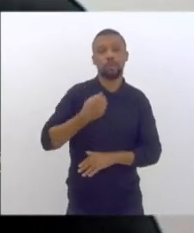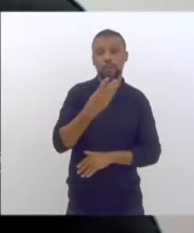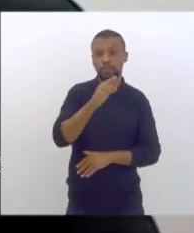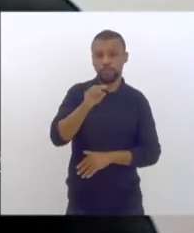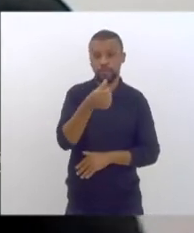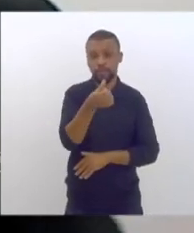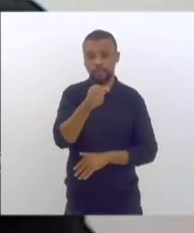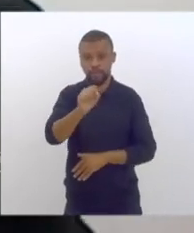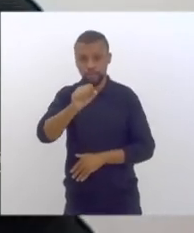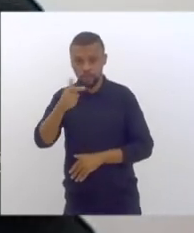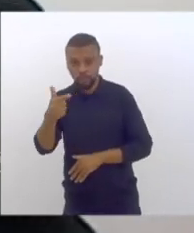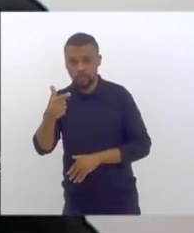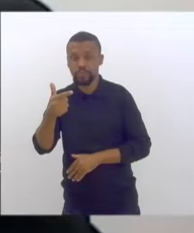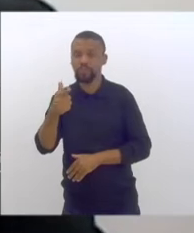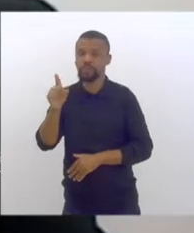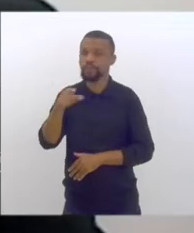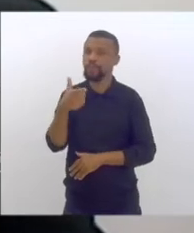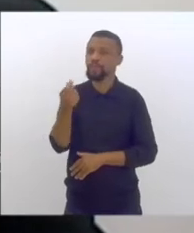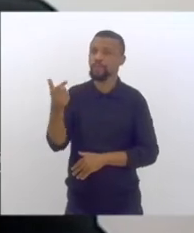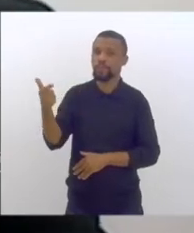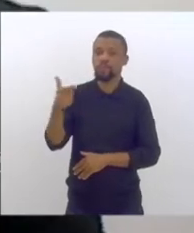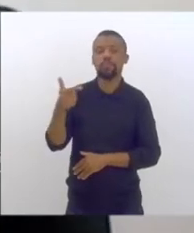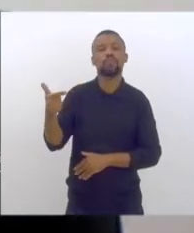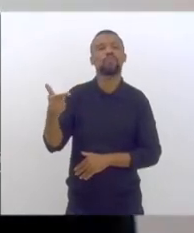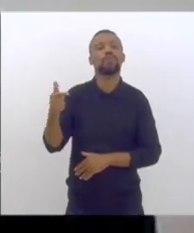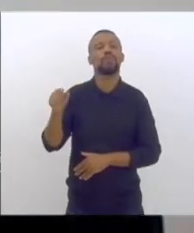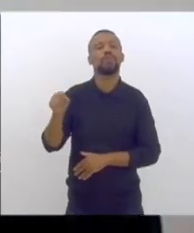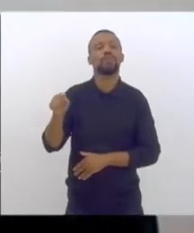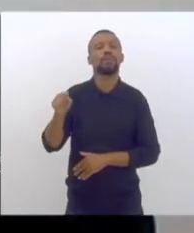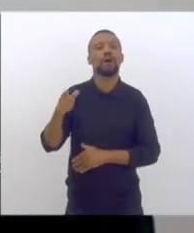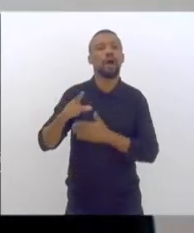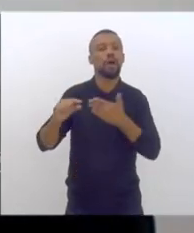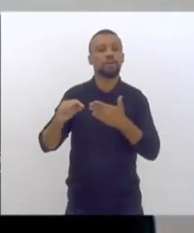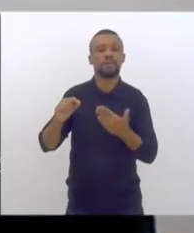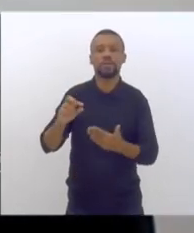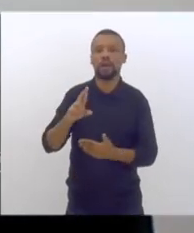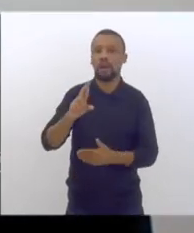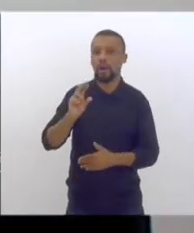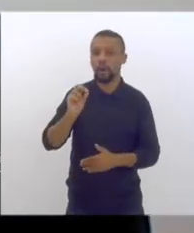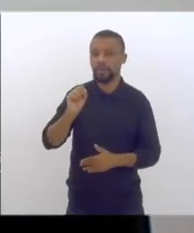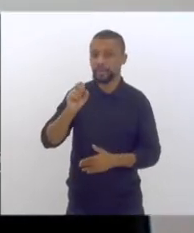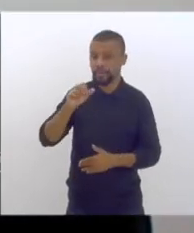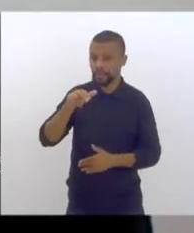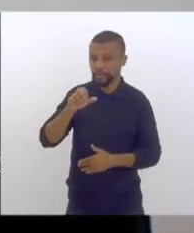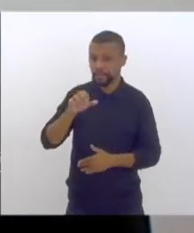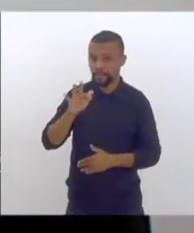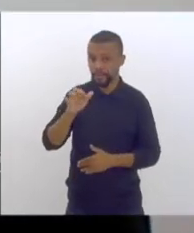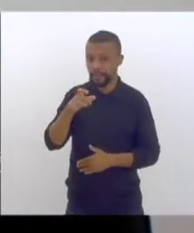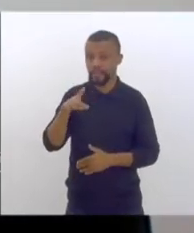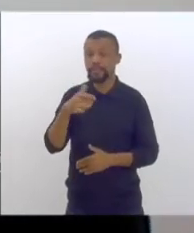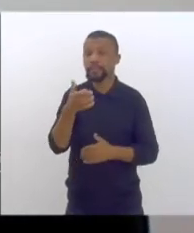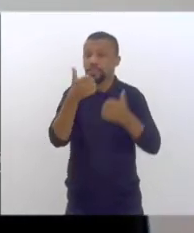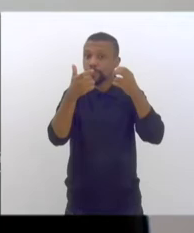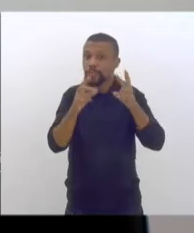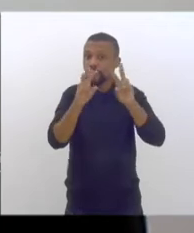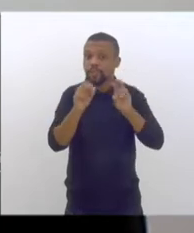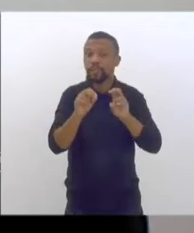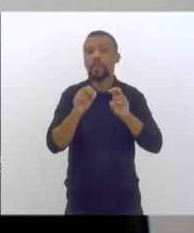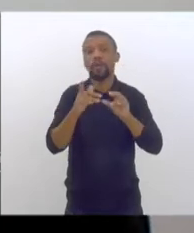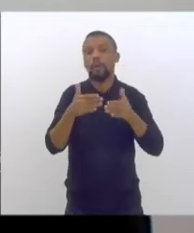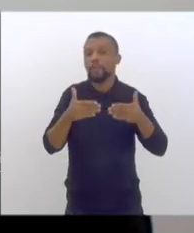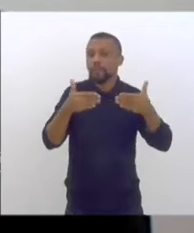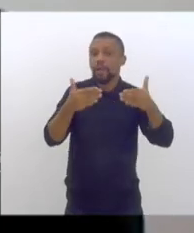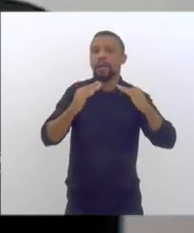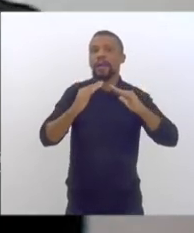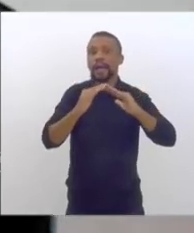4.682 21 de autoria do deputado Rosane Félix e declara de utilidade pública Estadual com o ministério casa de reabilitação